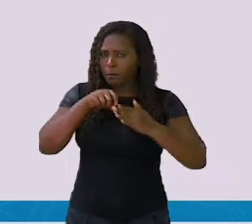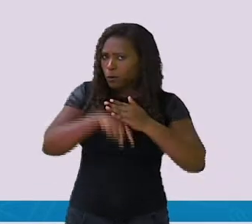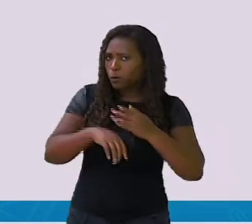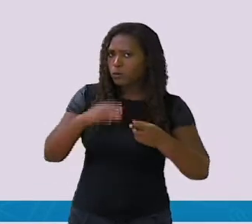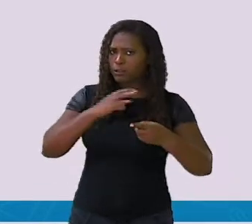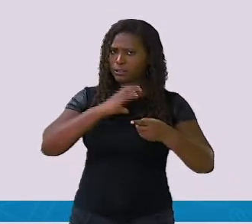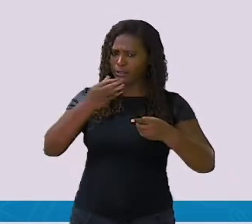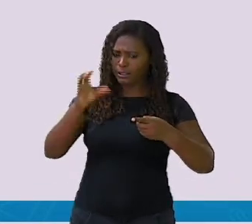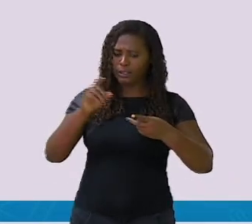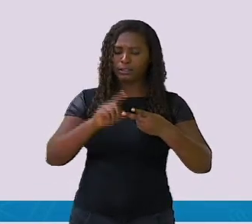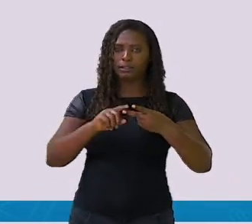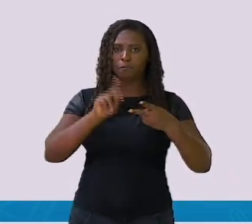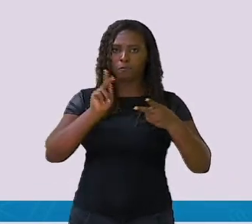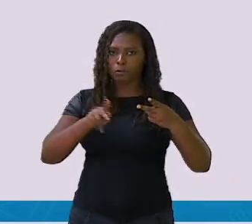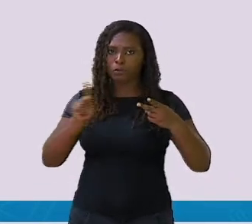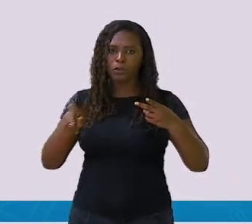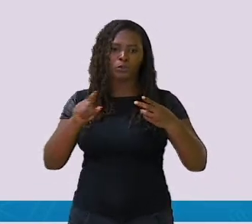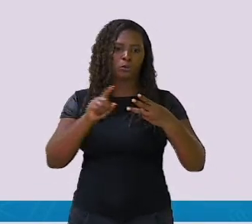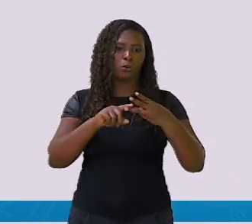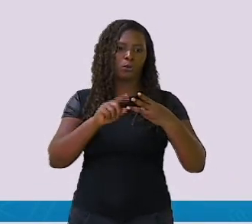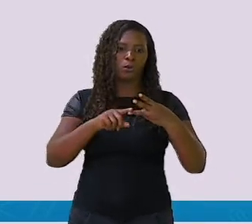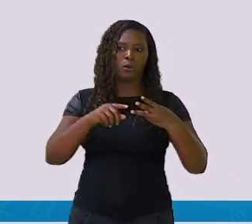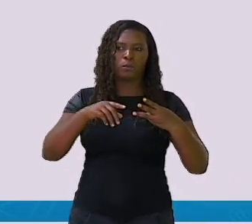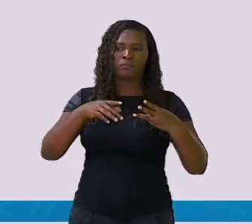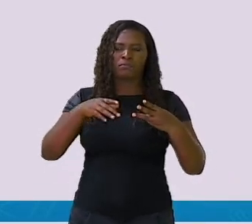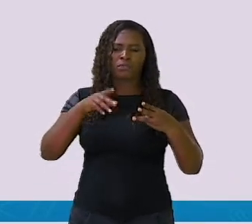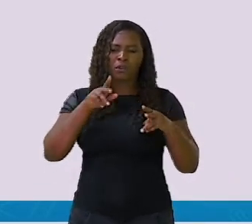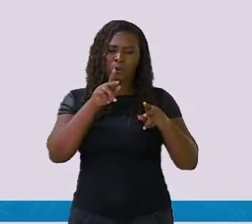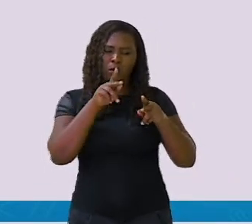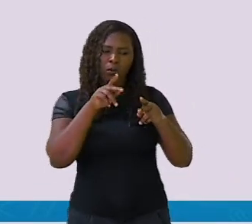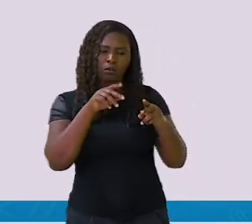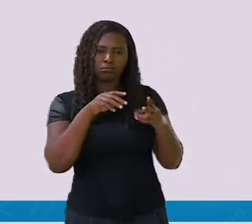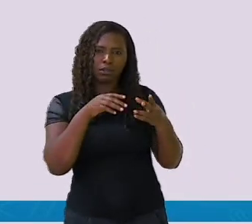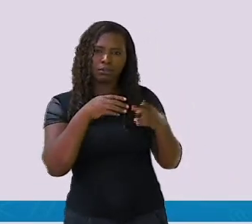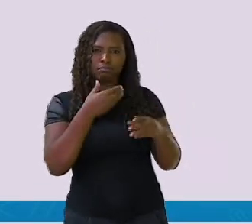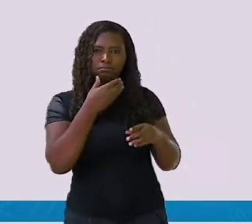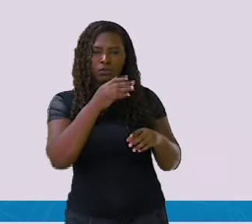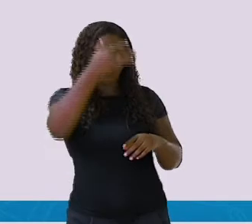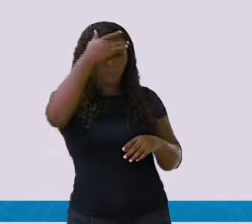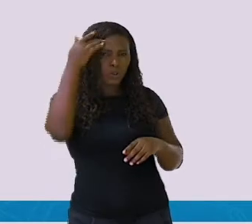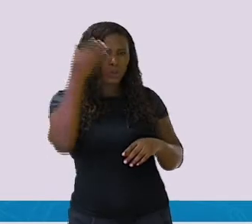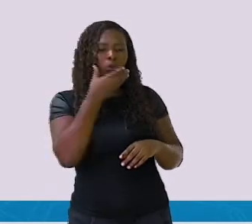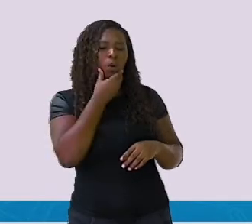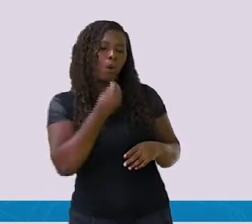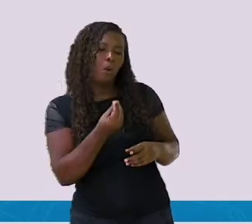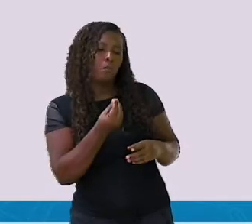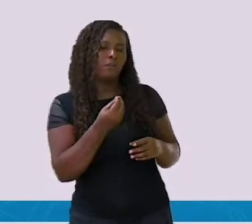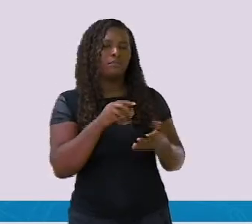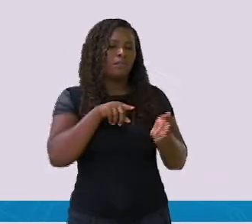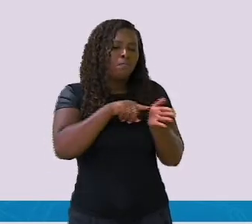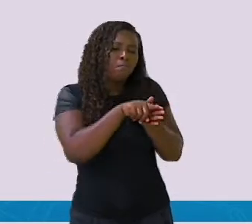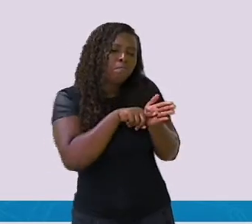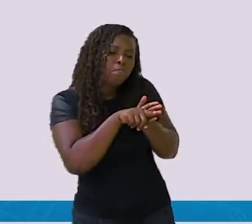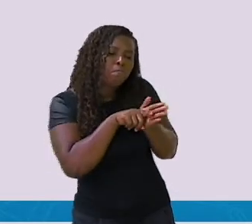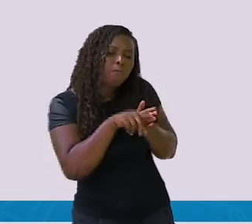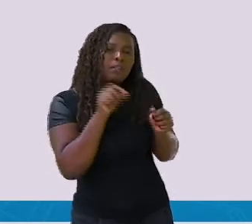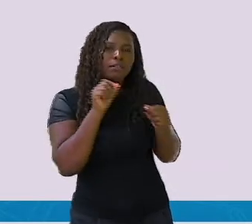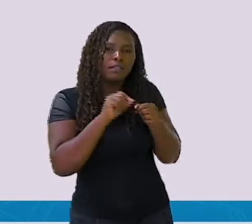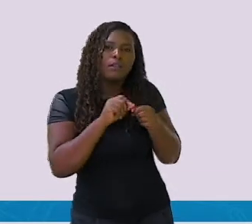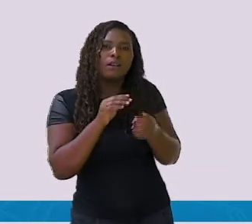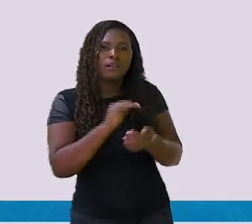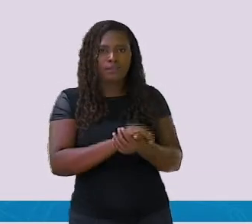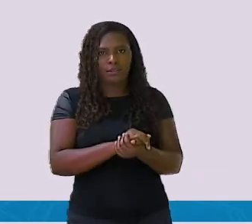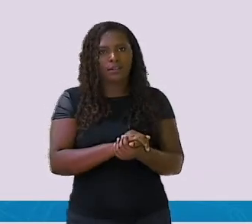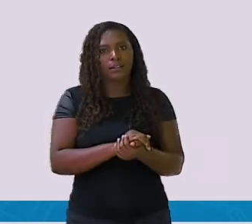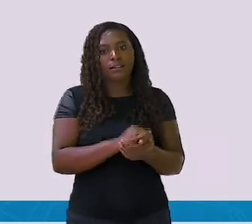professores que podiam frequentar os museus. Exemplo disso foi o Museu de Belvedere, em Viena, em 1783,